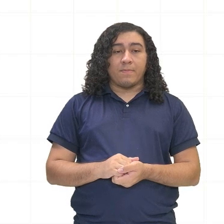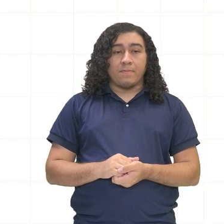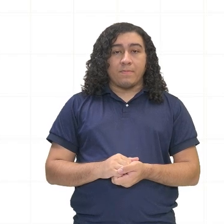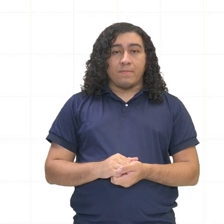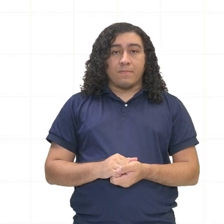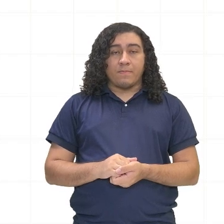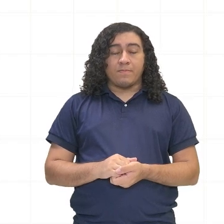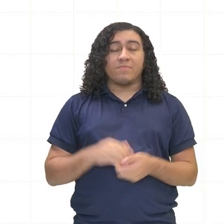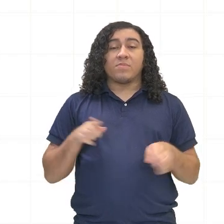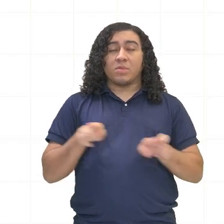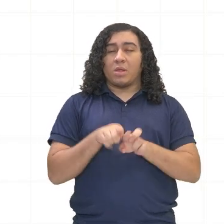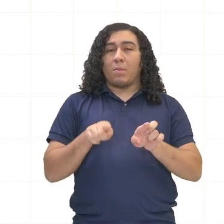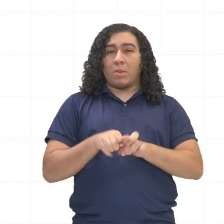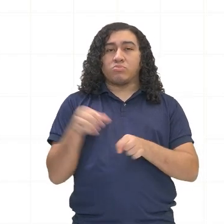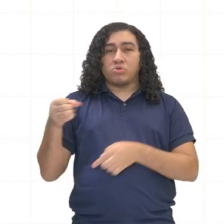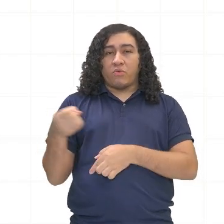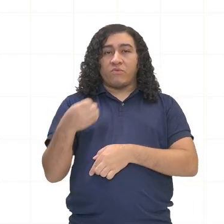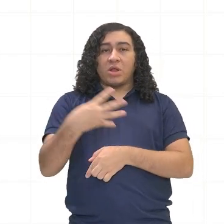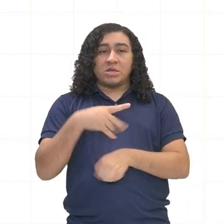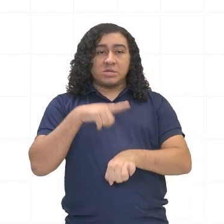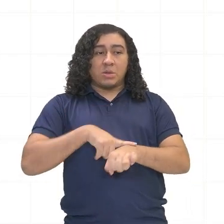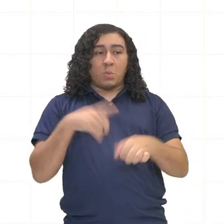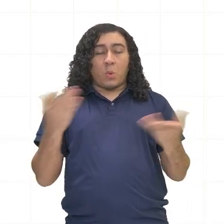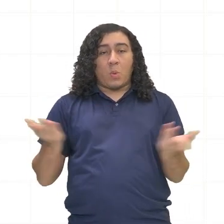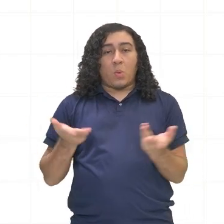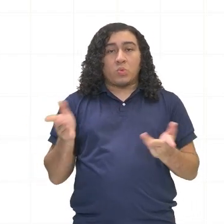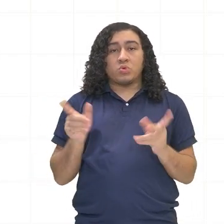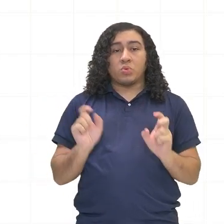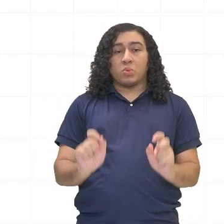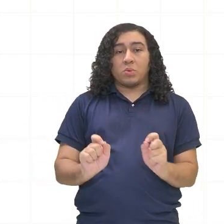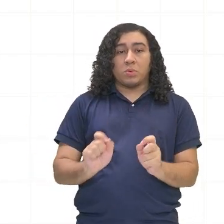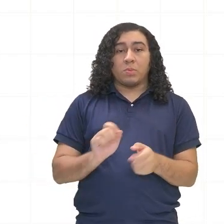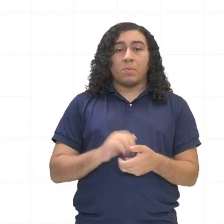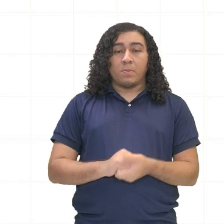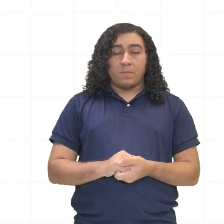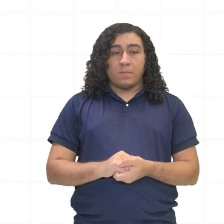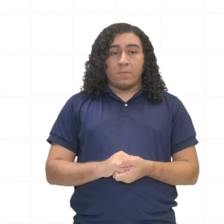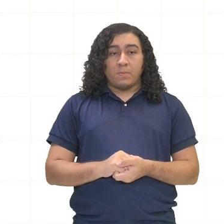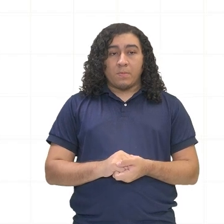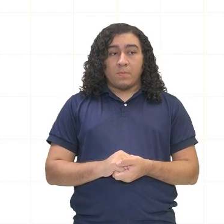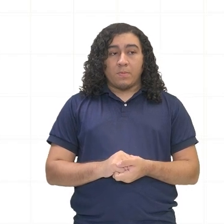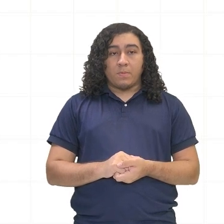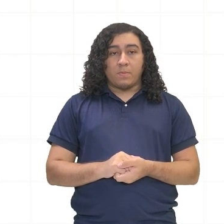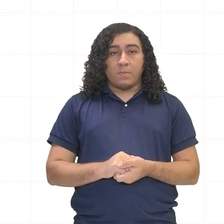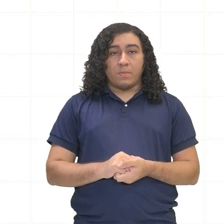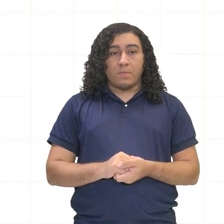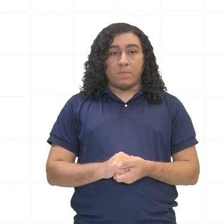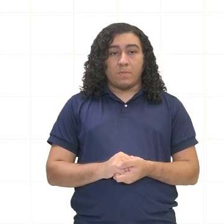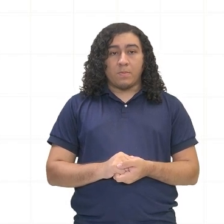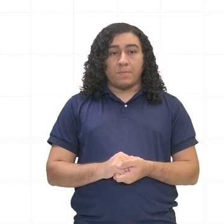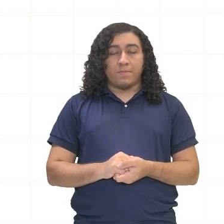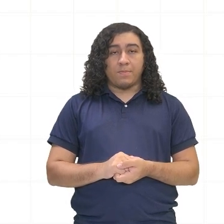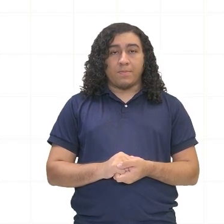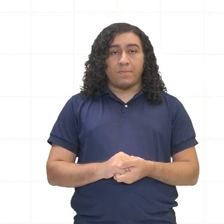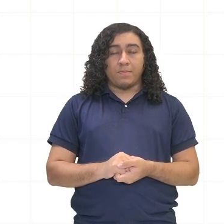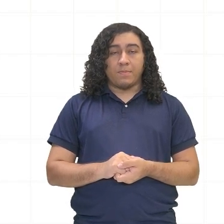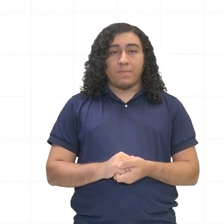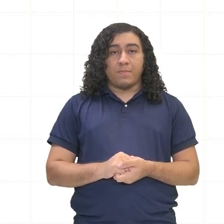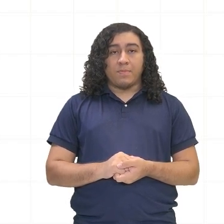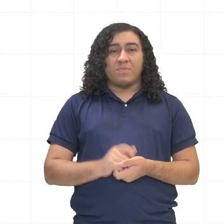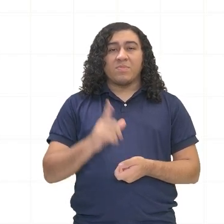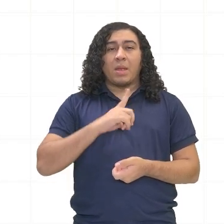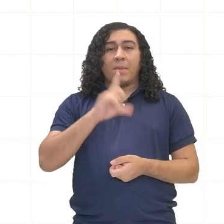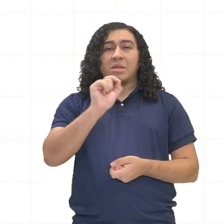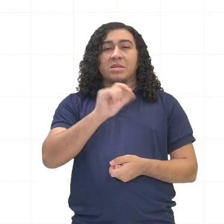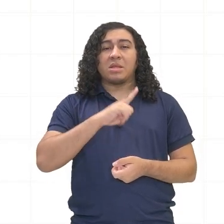né, uma novidade também desse tempo presente é o quê? Até mesmo bombardeio através, então, de drones, gente. Isso é muito